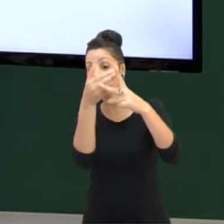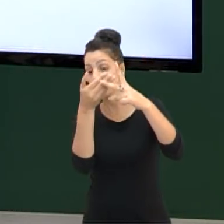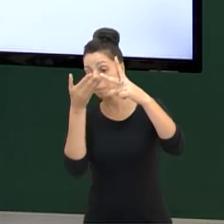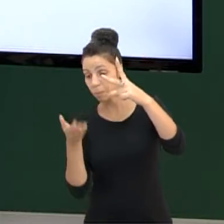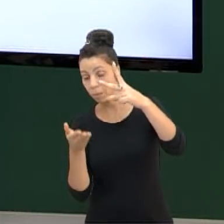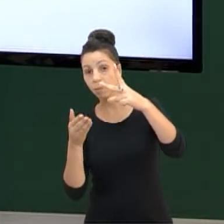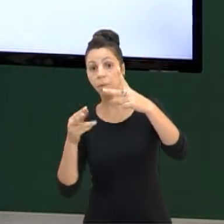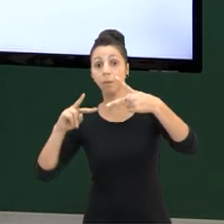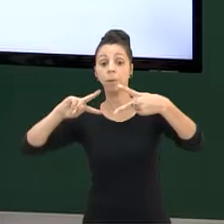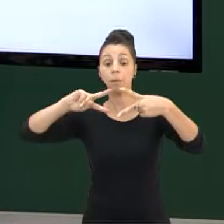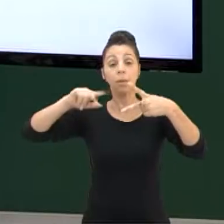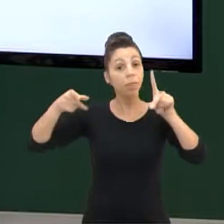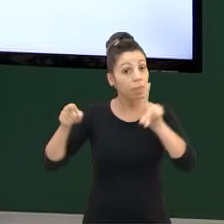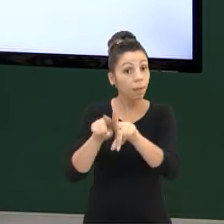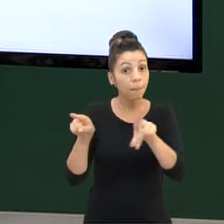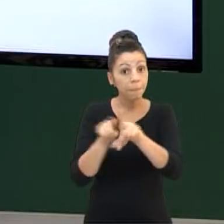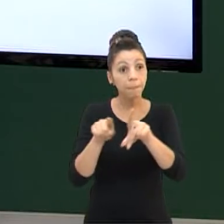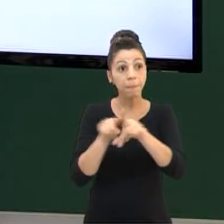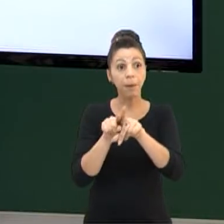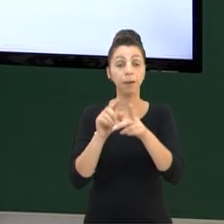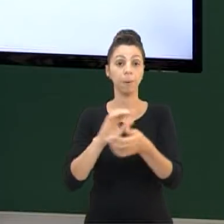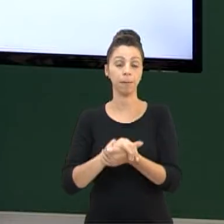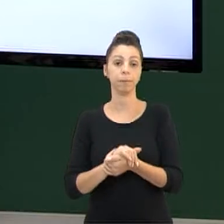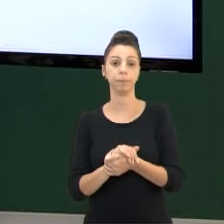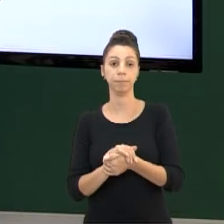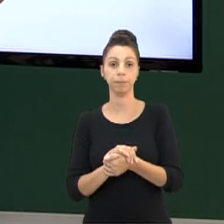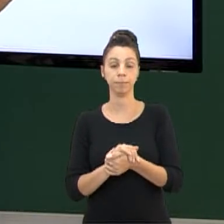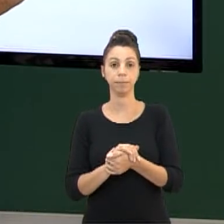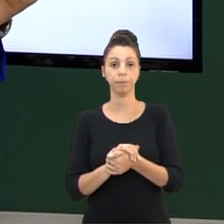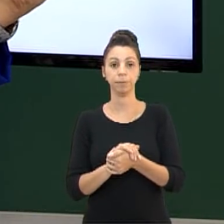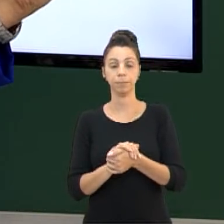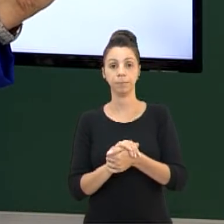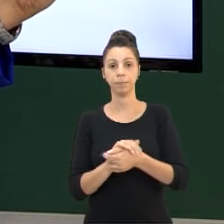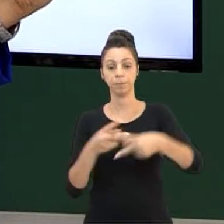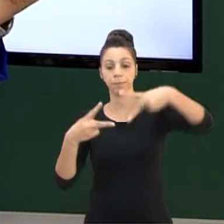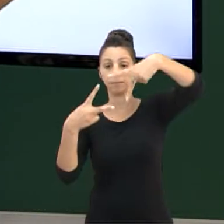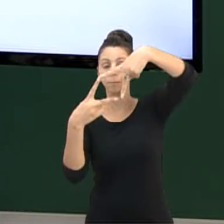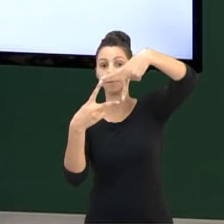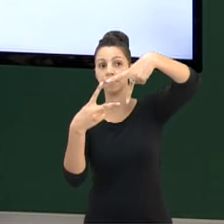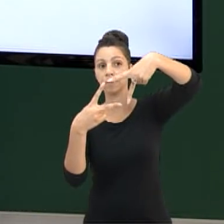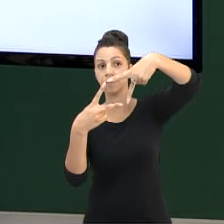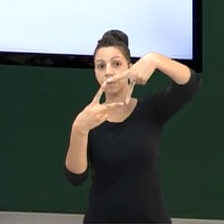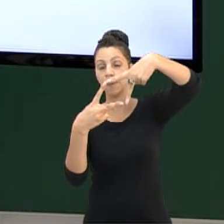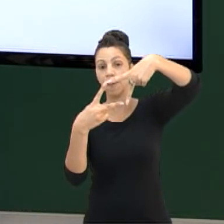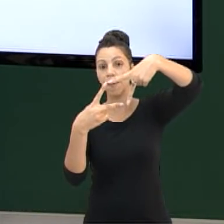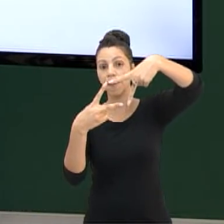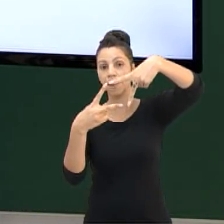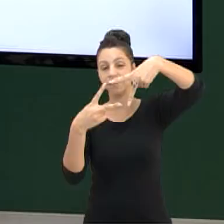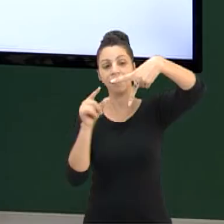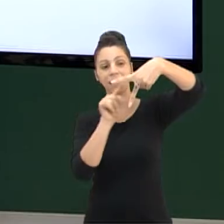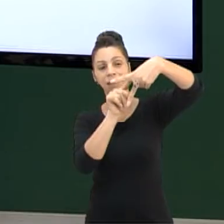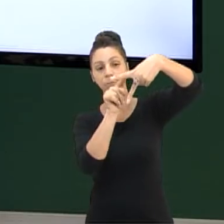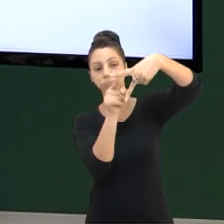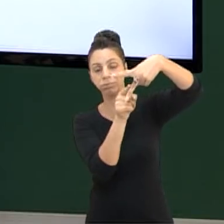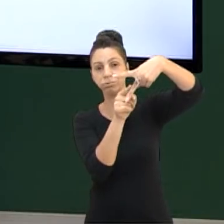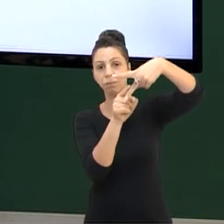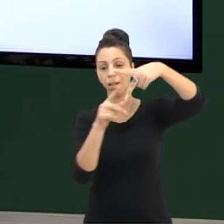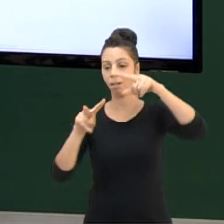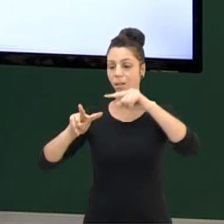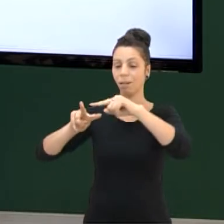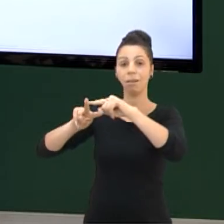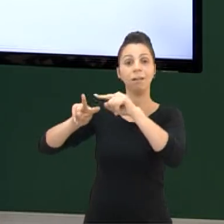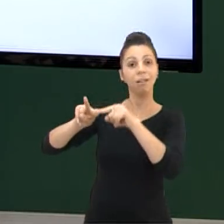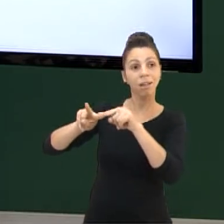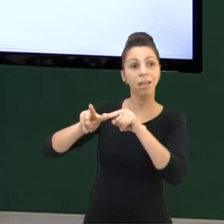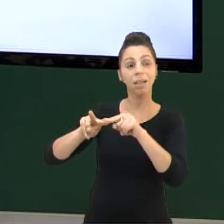ser o valor de y. Logo, nós teremos x mais 30 mais y. Tem que ser